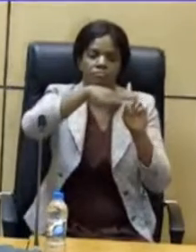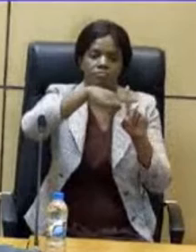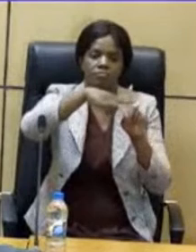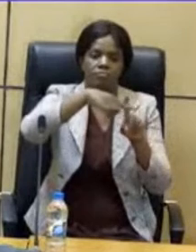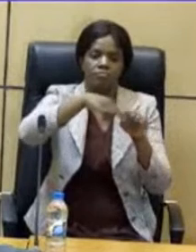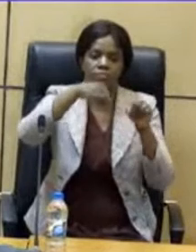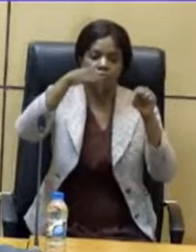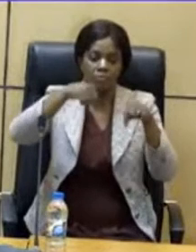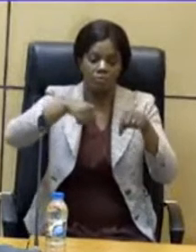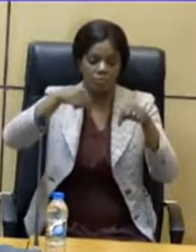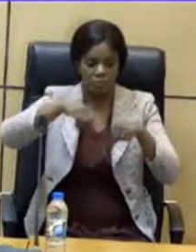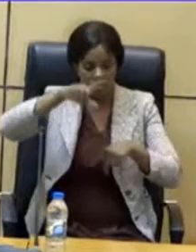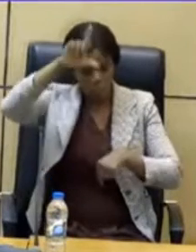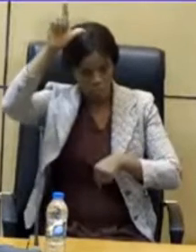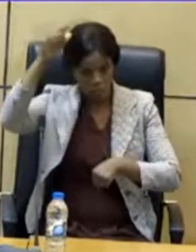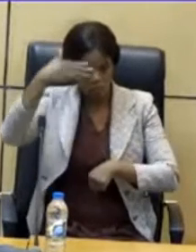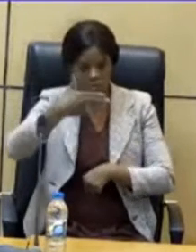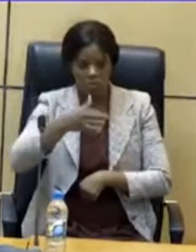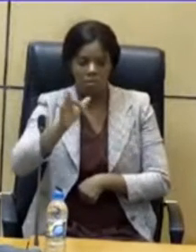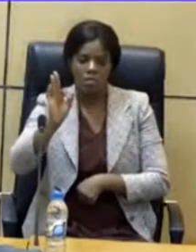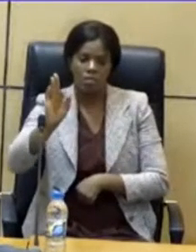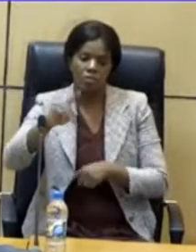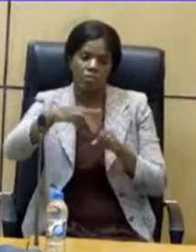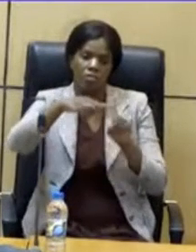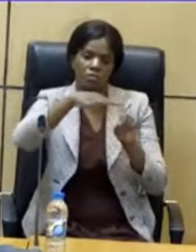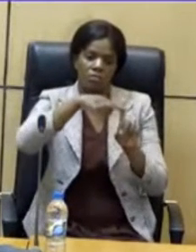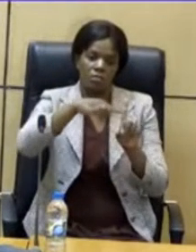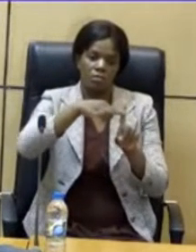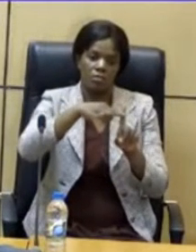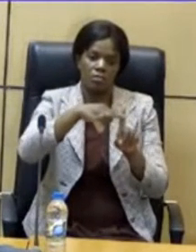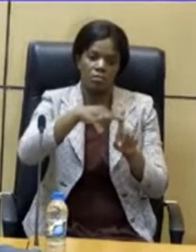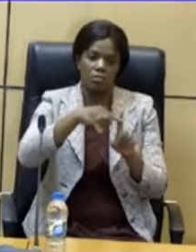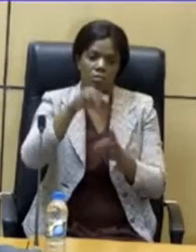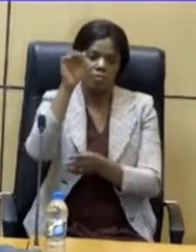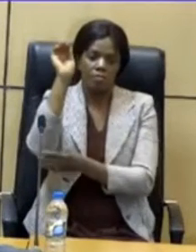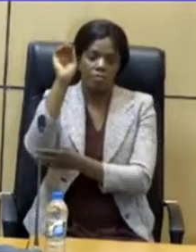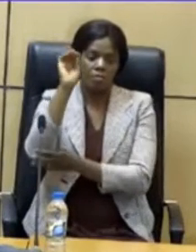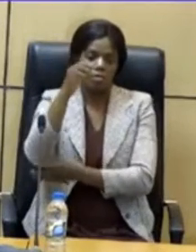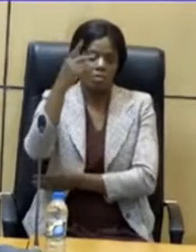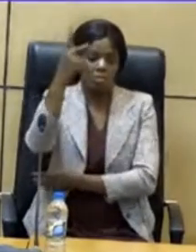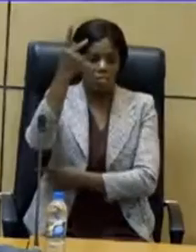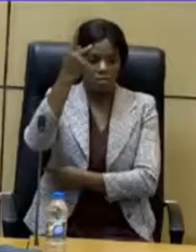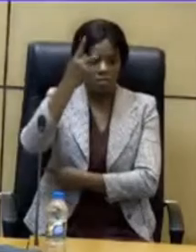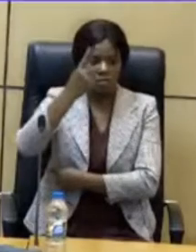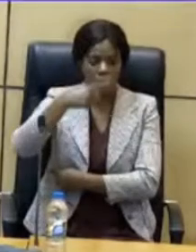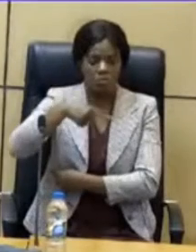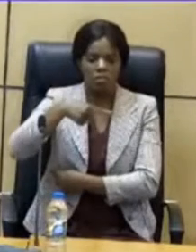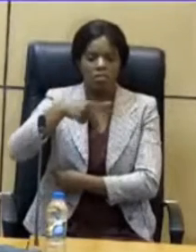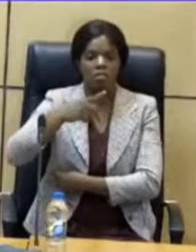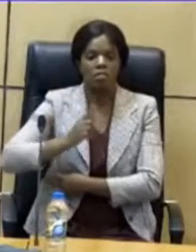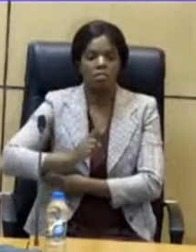Norte. 10 são contactos diretos dos casos positivos